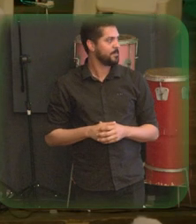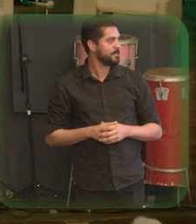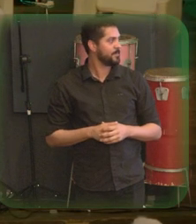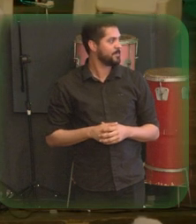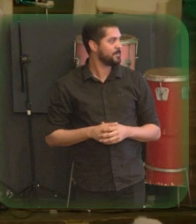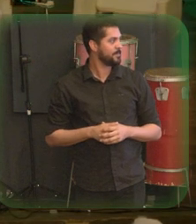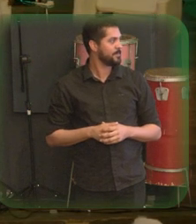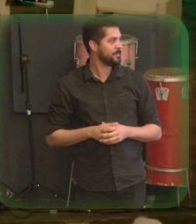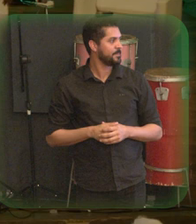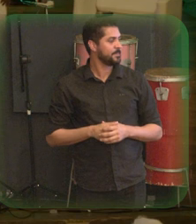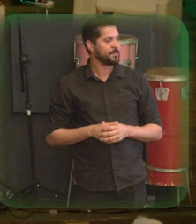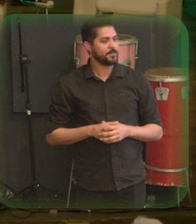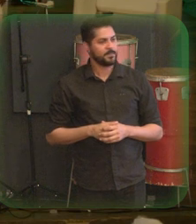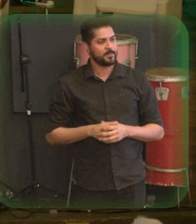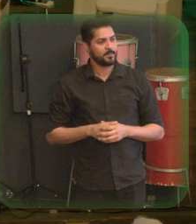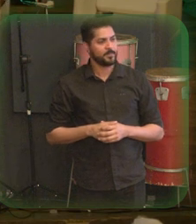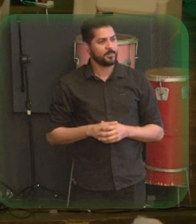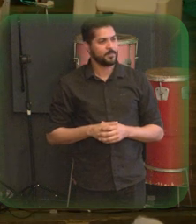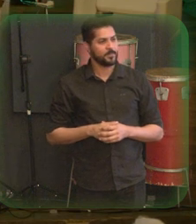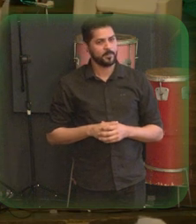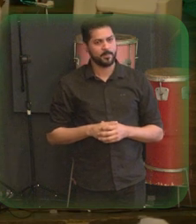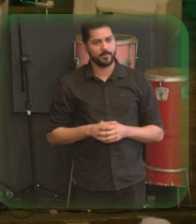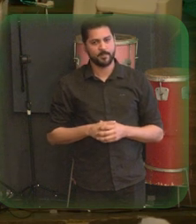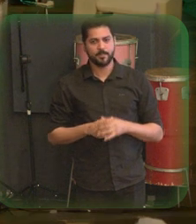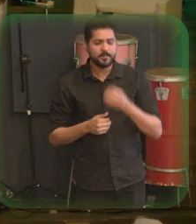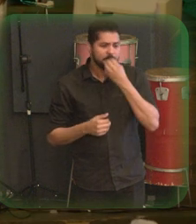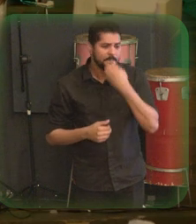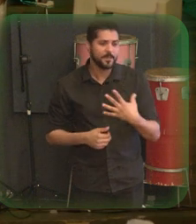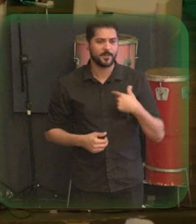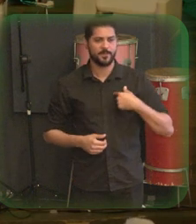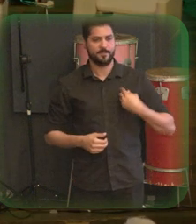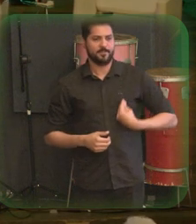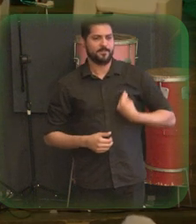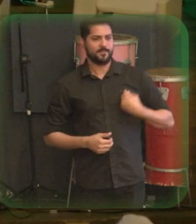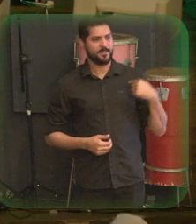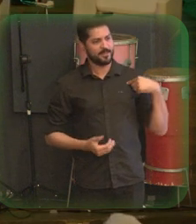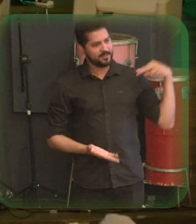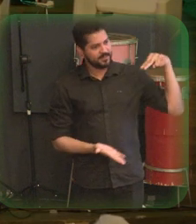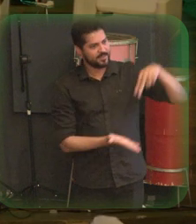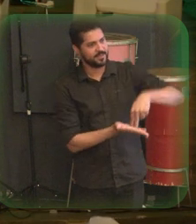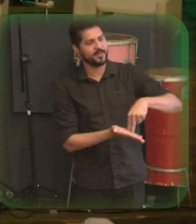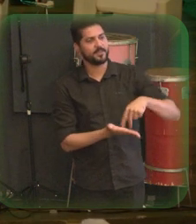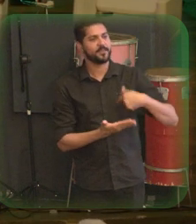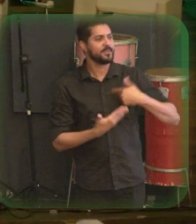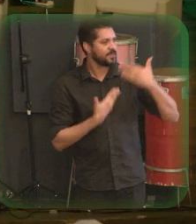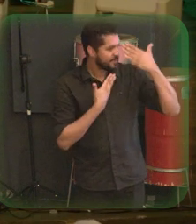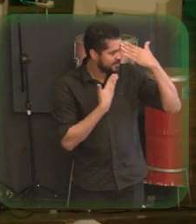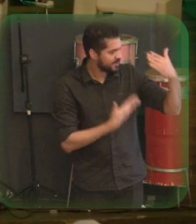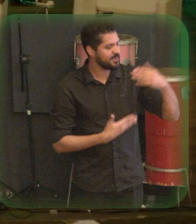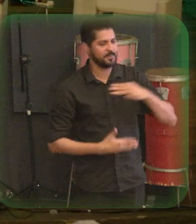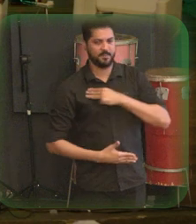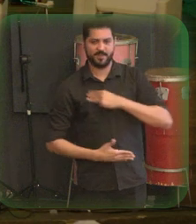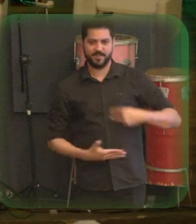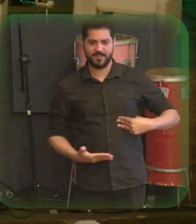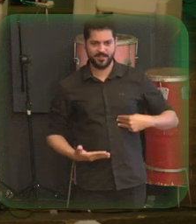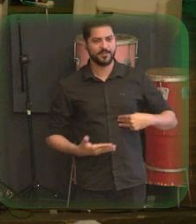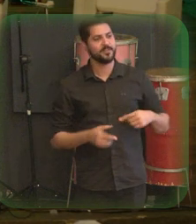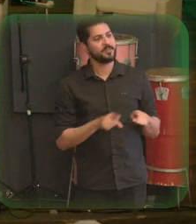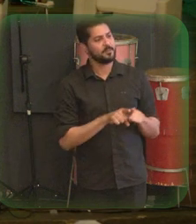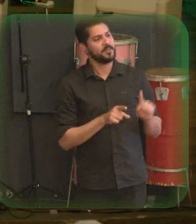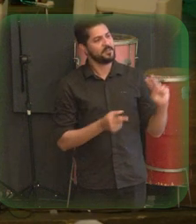Oi, gente. Que bom poder estar aqui. Quero agradecer muito a honra, ministro, de lhe receber aqui em